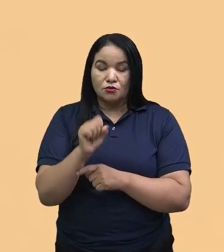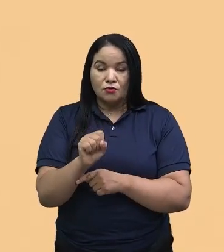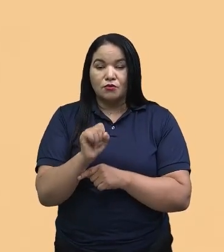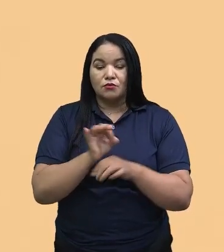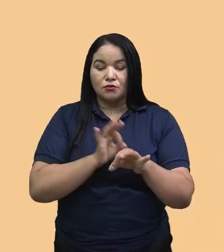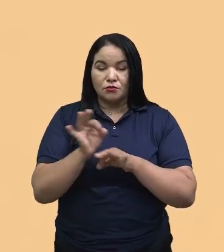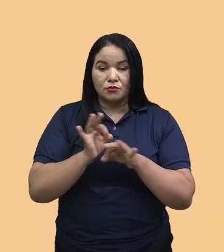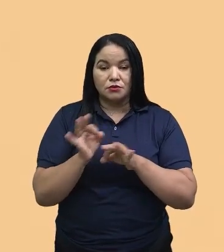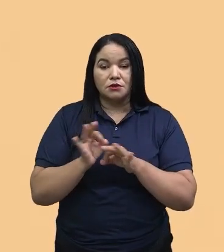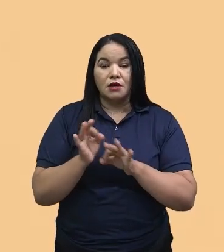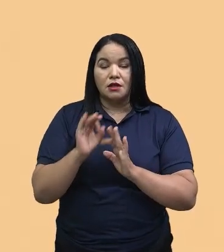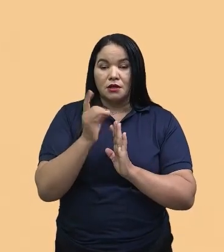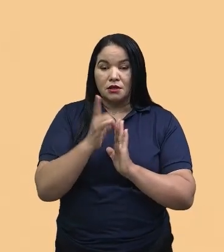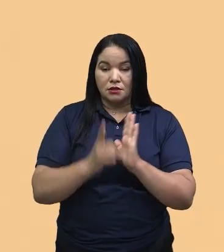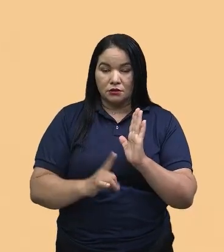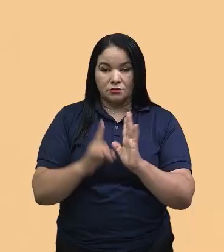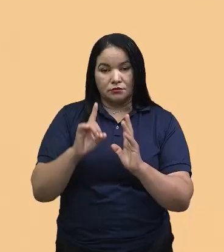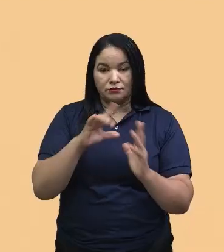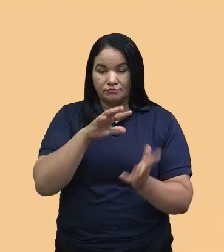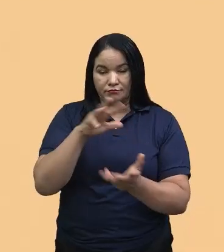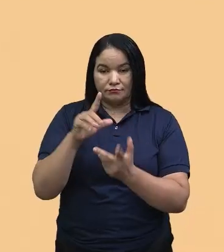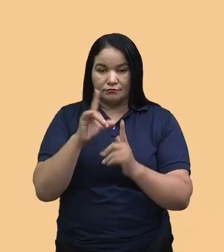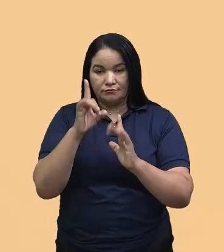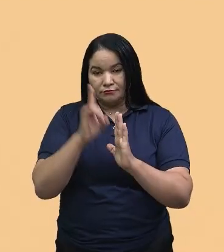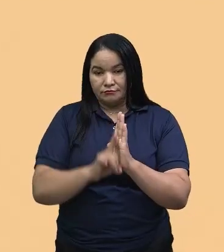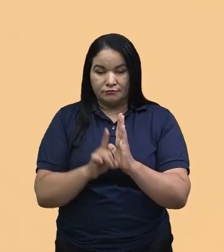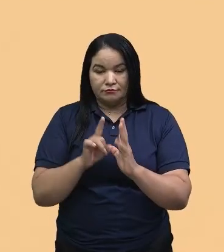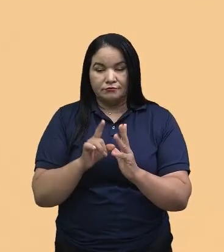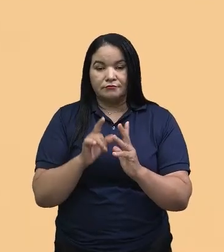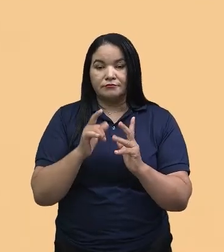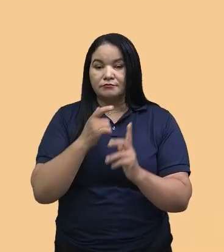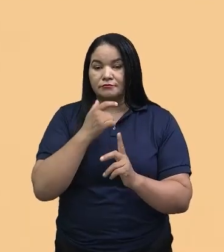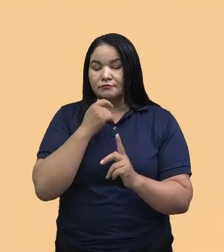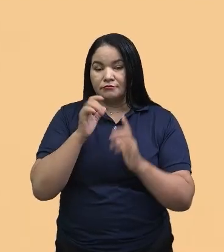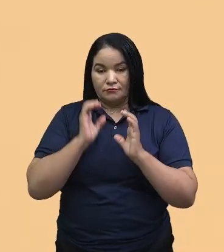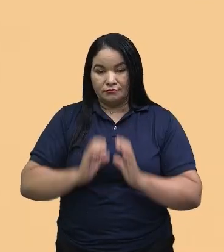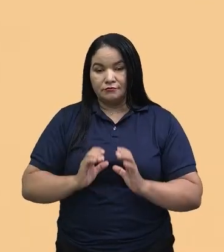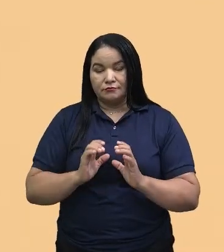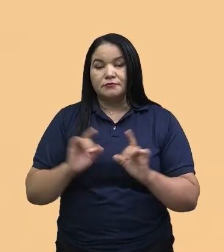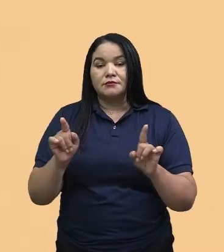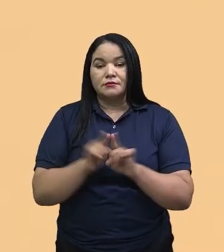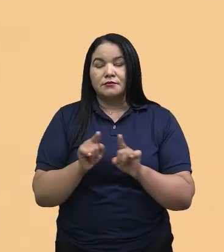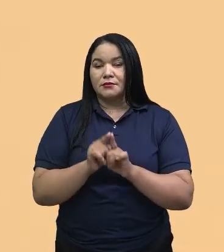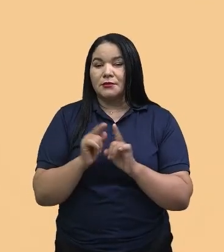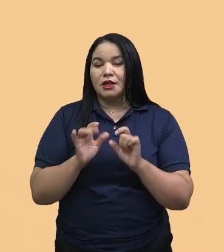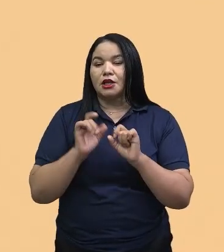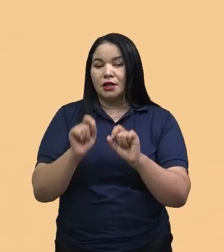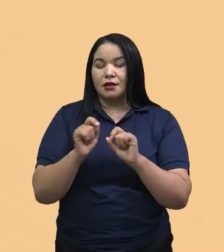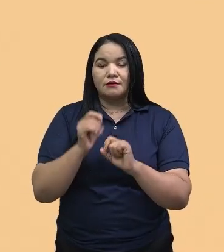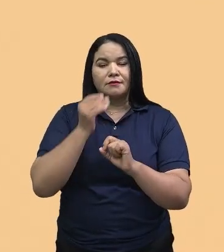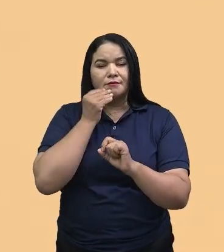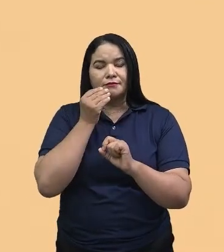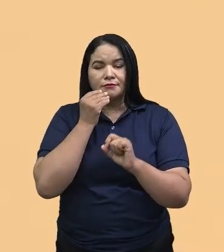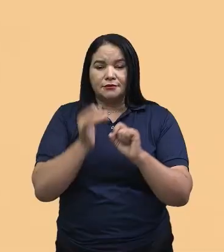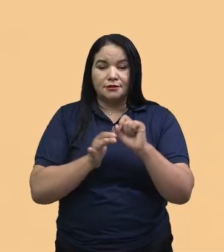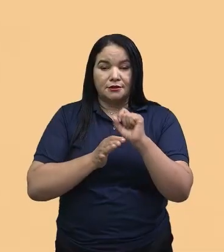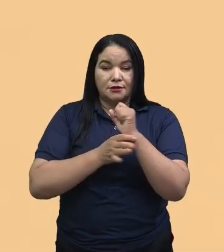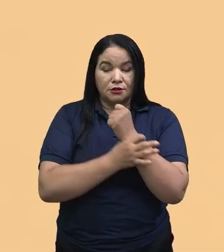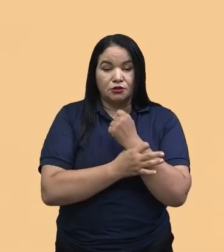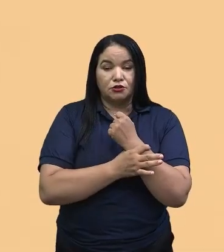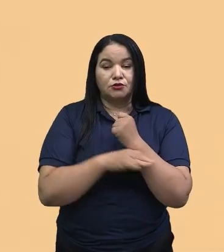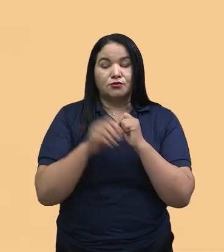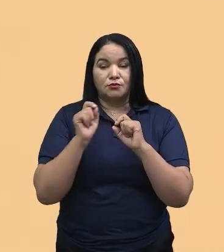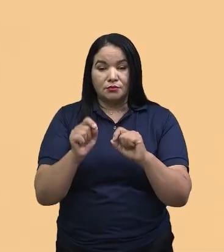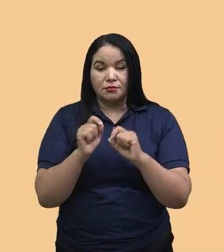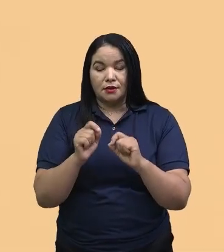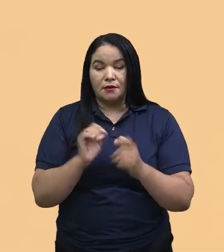Direitos Humanos, a fim de quê? De garantir, de tentar garantir, né, essa